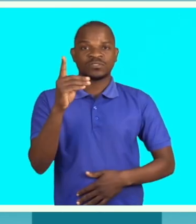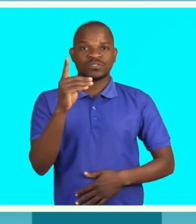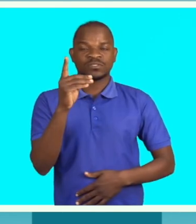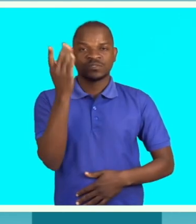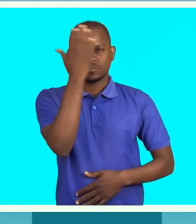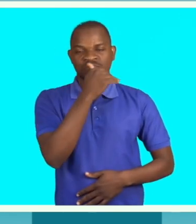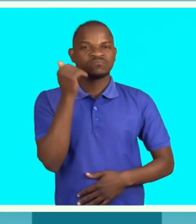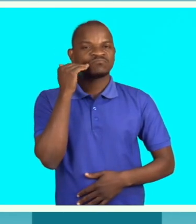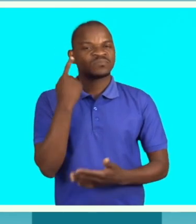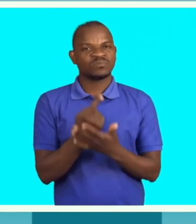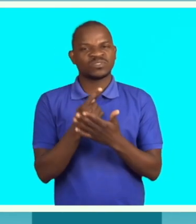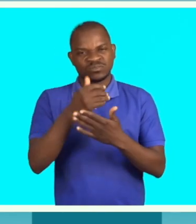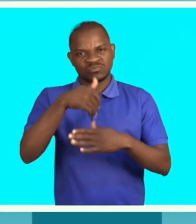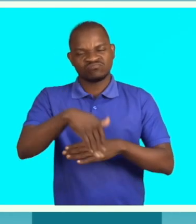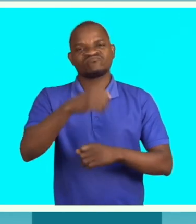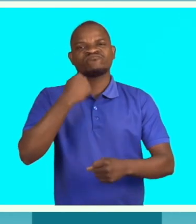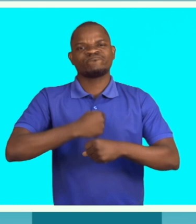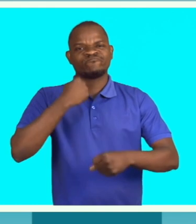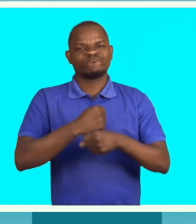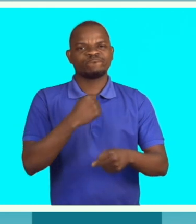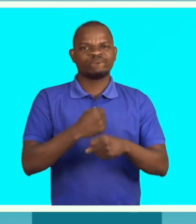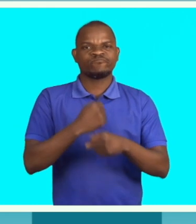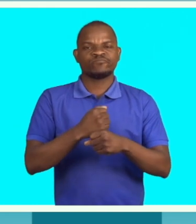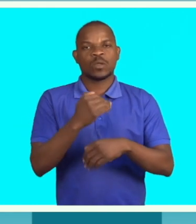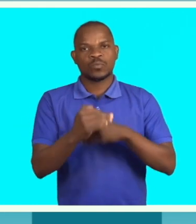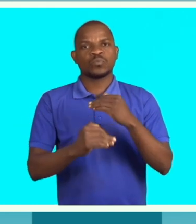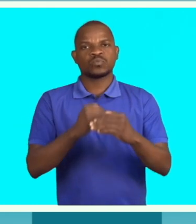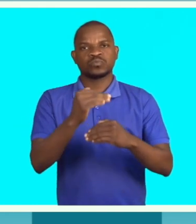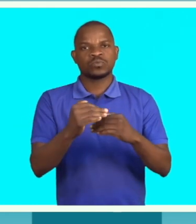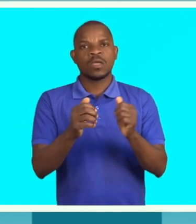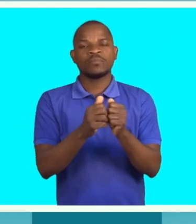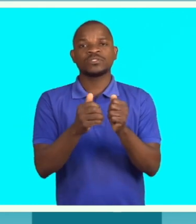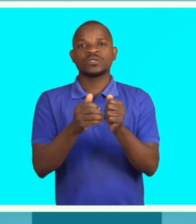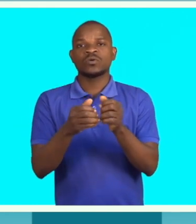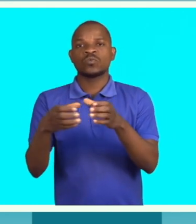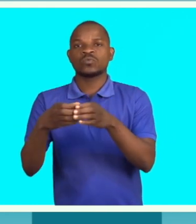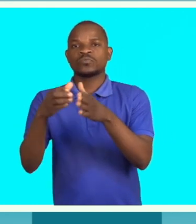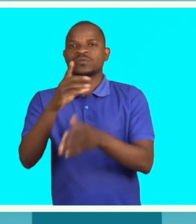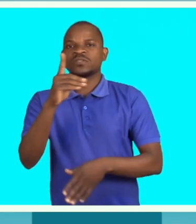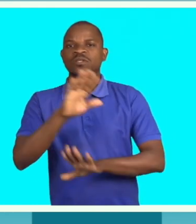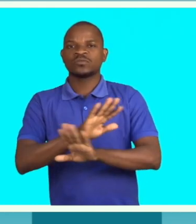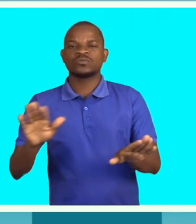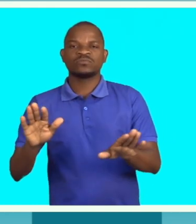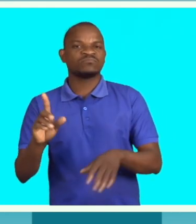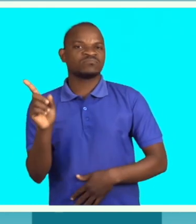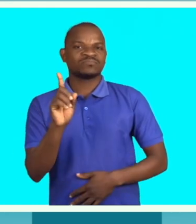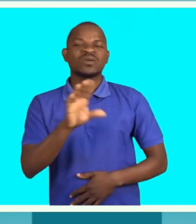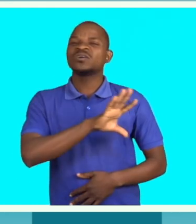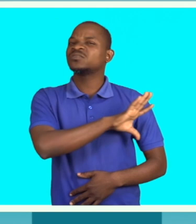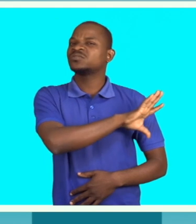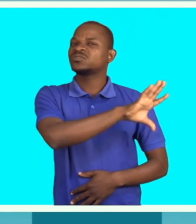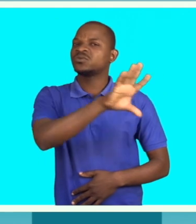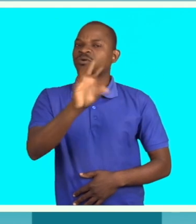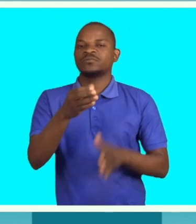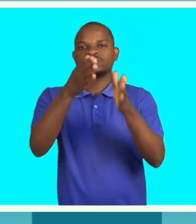muito mais. Muito mais, não só para a pessoa portadora com deficiência. Para todos os jogos, quer